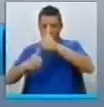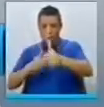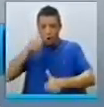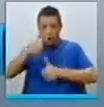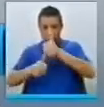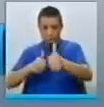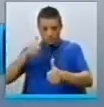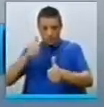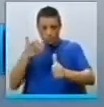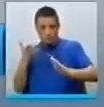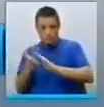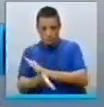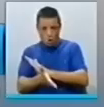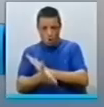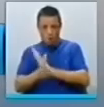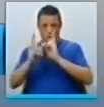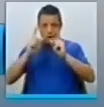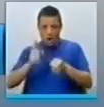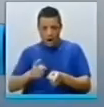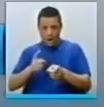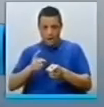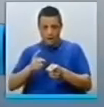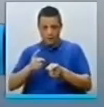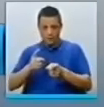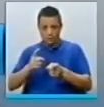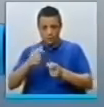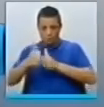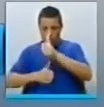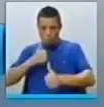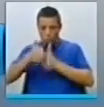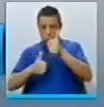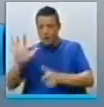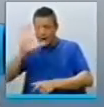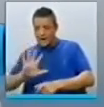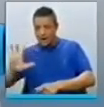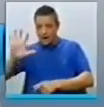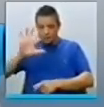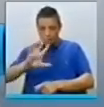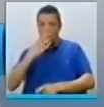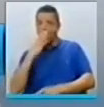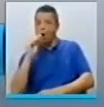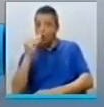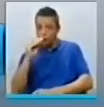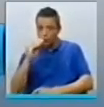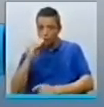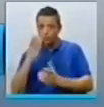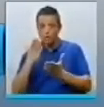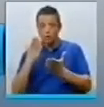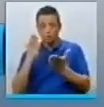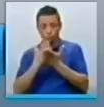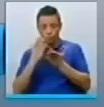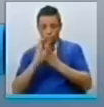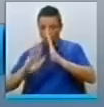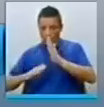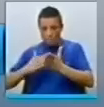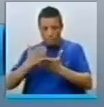balizada no com no portanto no no no concurso nacional e são os alunos Os estudantes que balizam